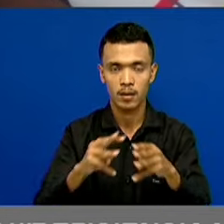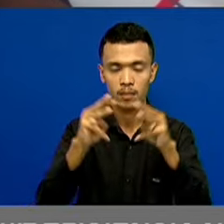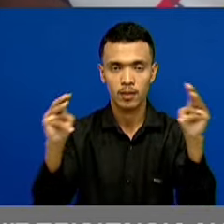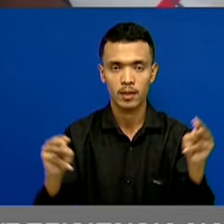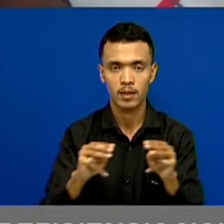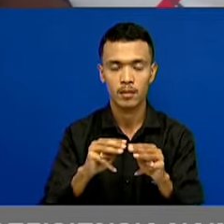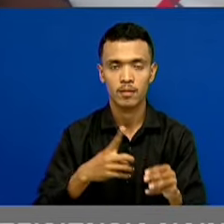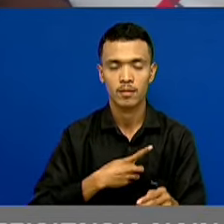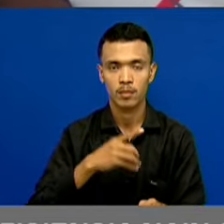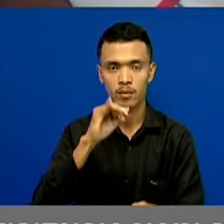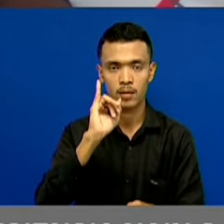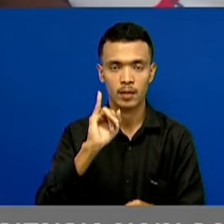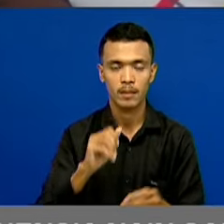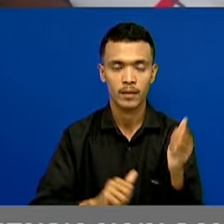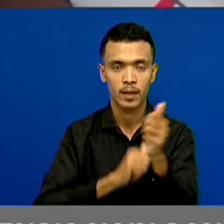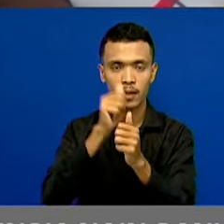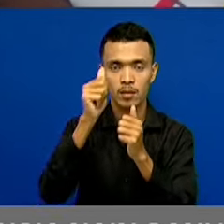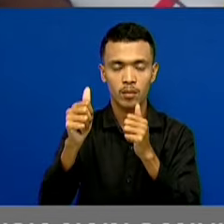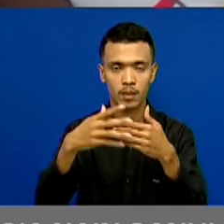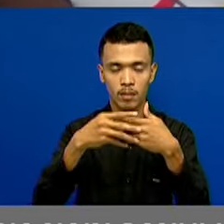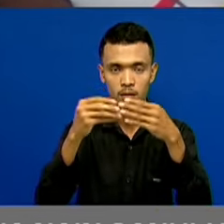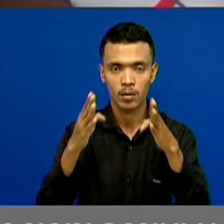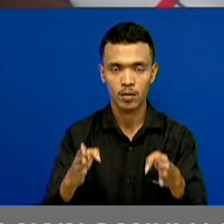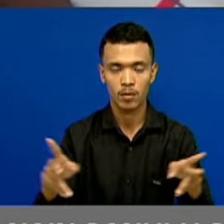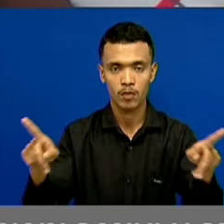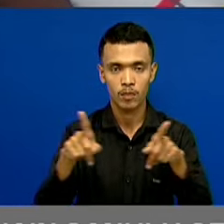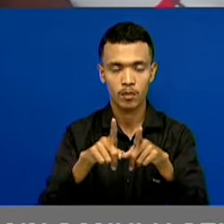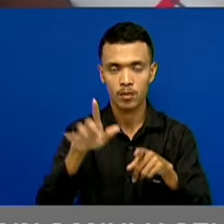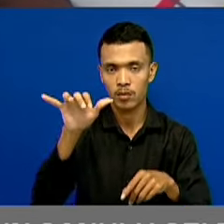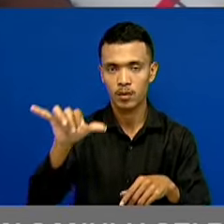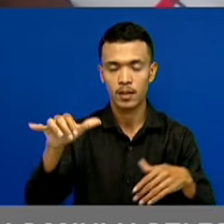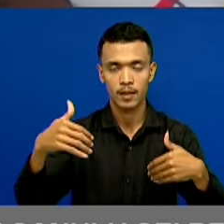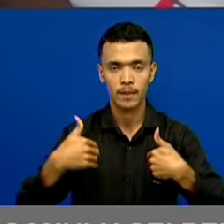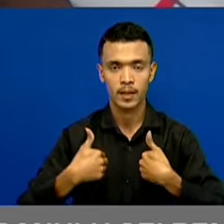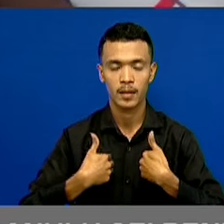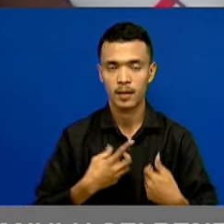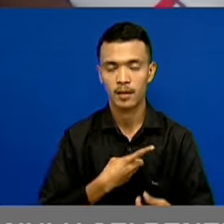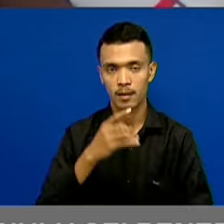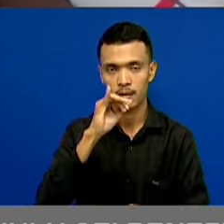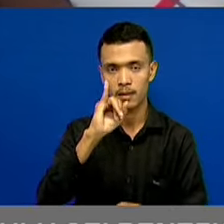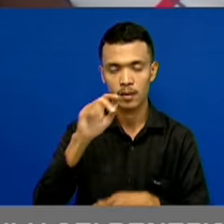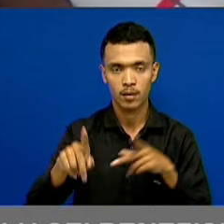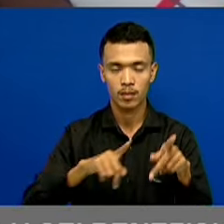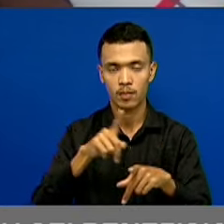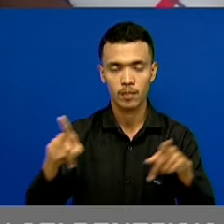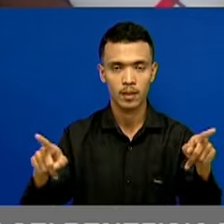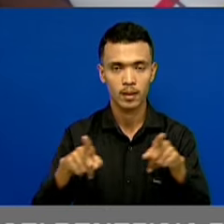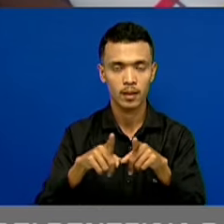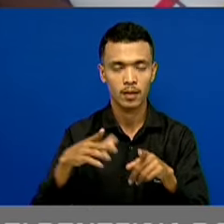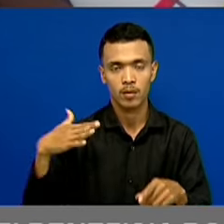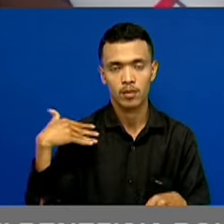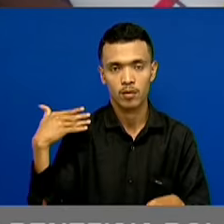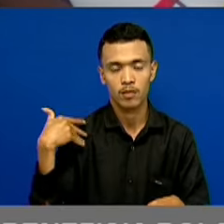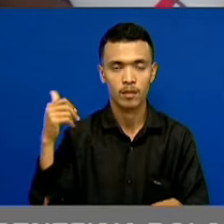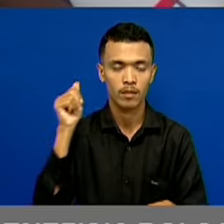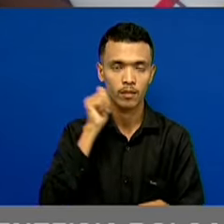Saldanha. Circularne hatoba administrador posto administrativo Shira e Dili, líder comunitário Shira, comunidade Shira, jovem no feto